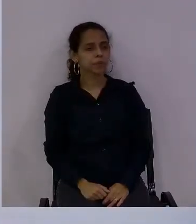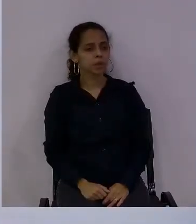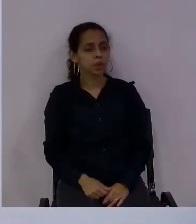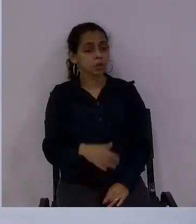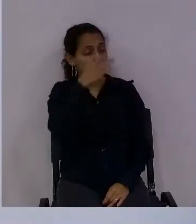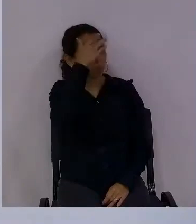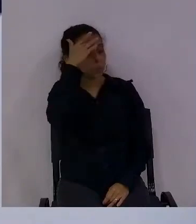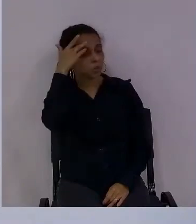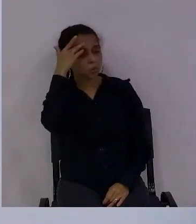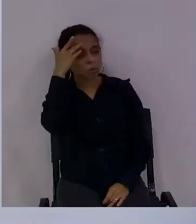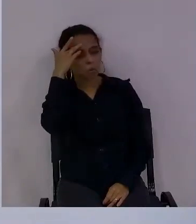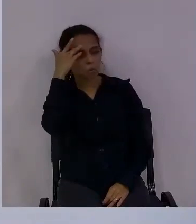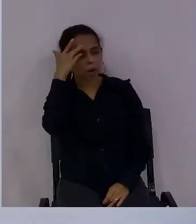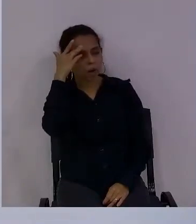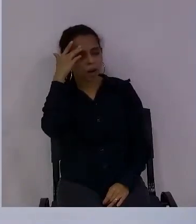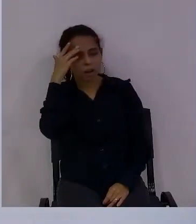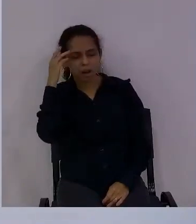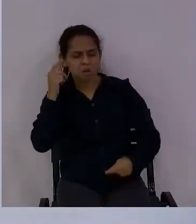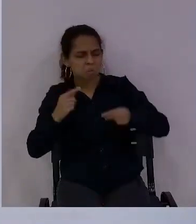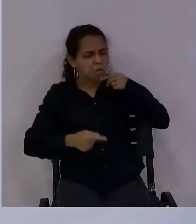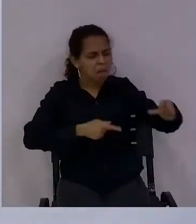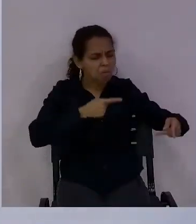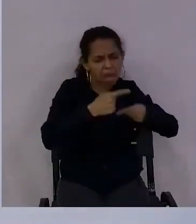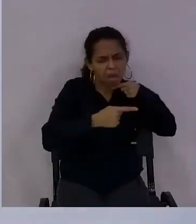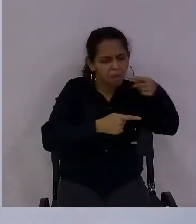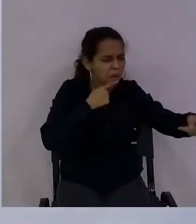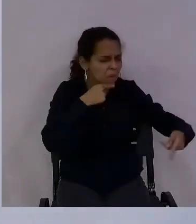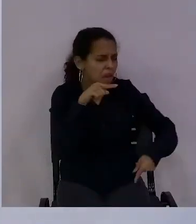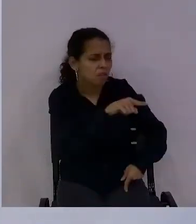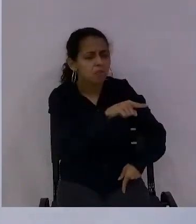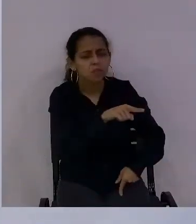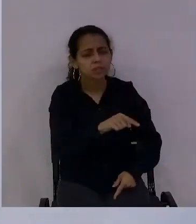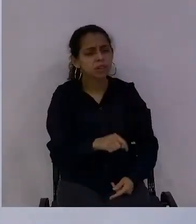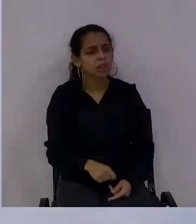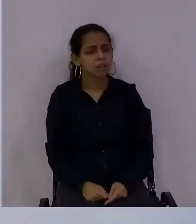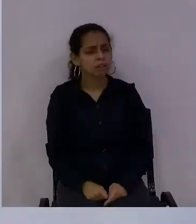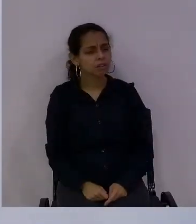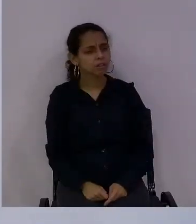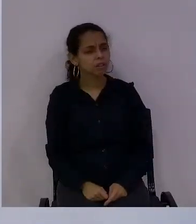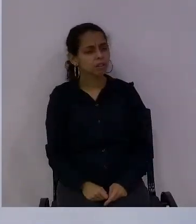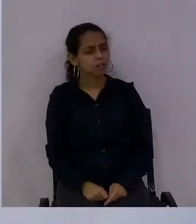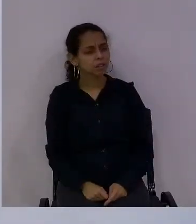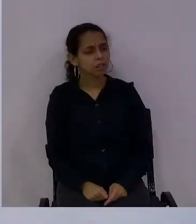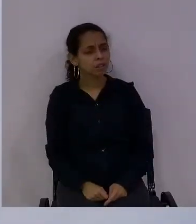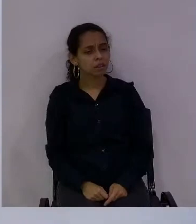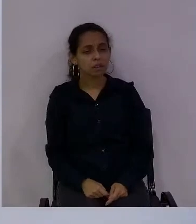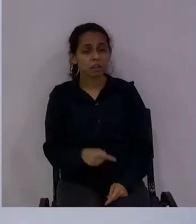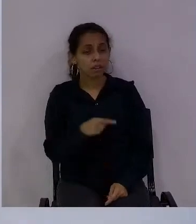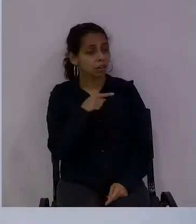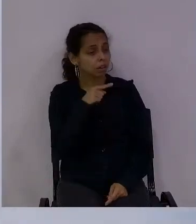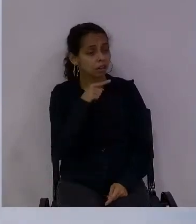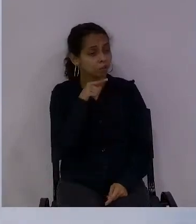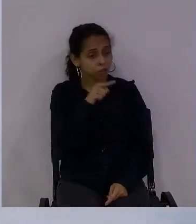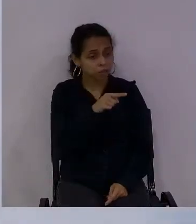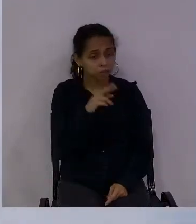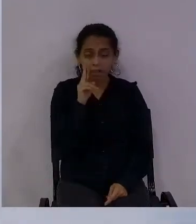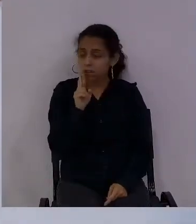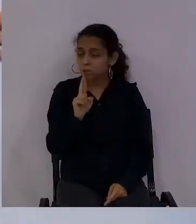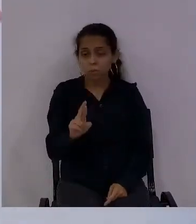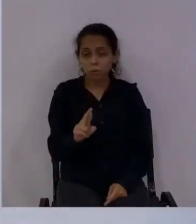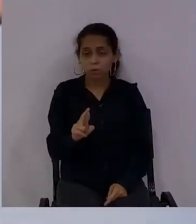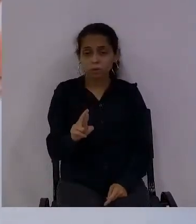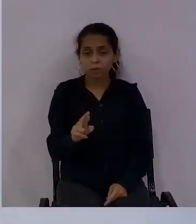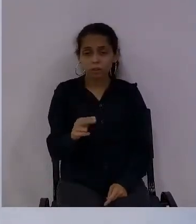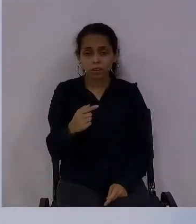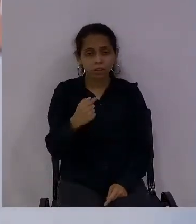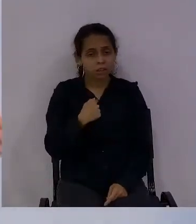todo um conjunto de regras, das quais você olha e fala, puxa, mas eu não vou fazer nenhuma dessas coisas. Eu não sei por que eu